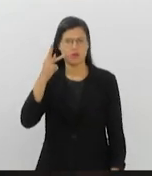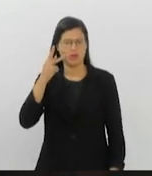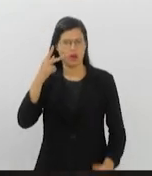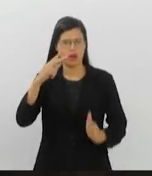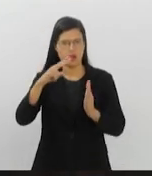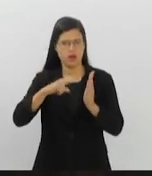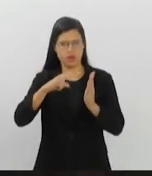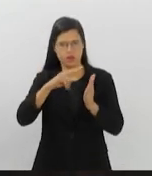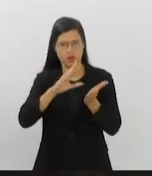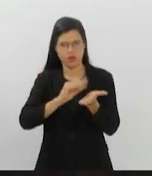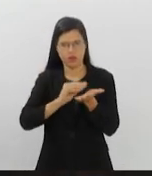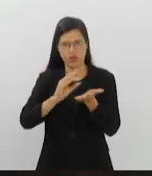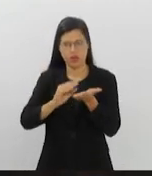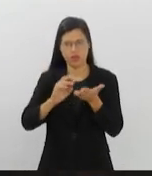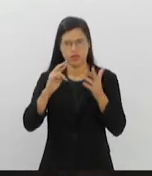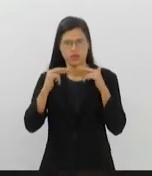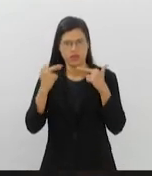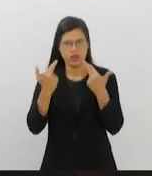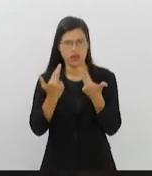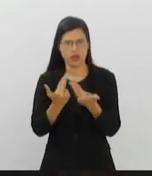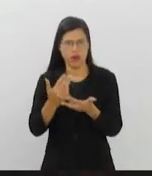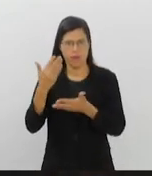da ata da sessão anterior